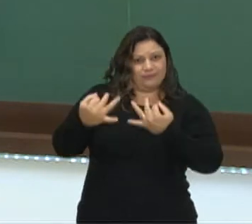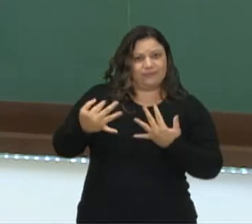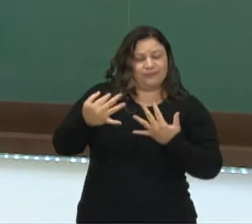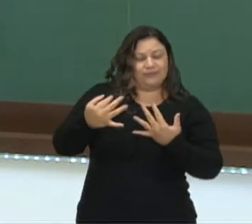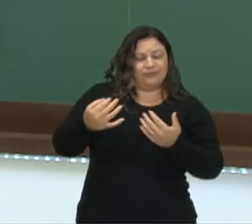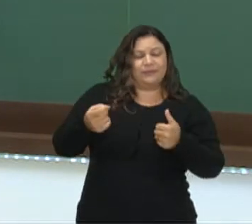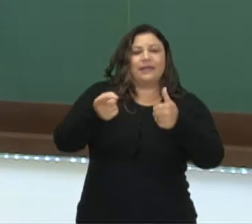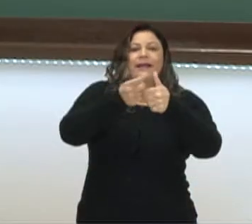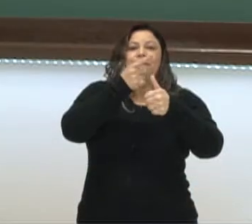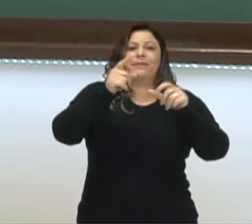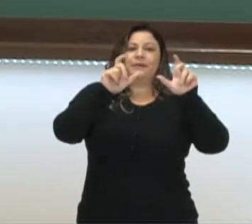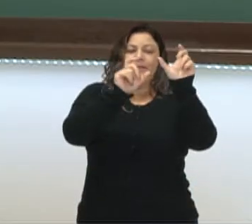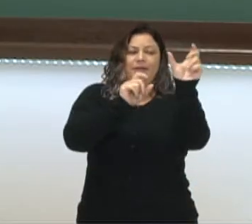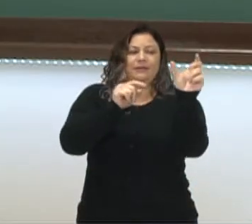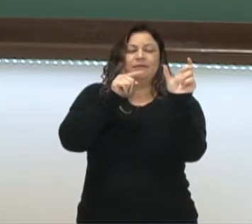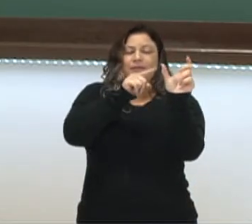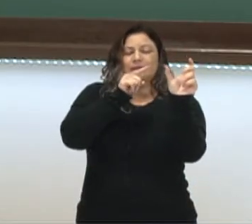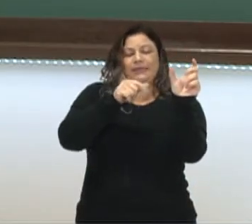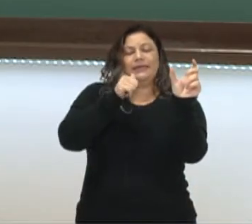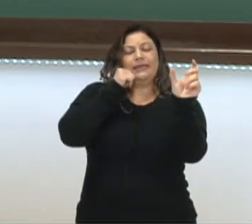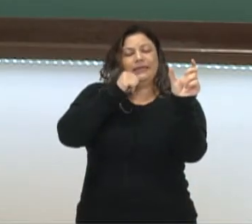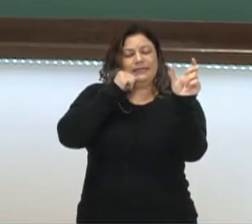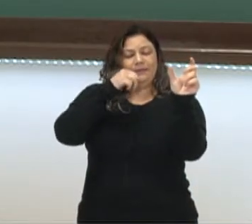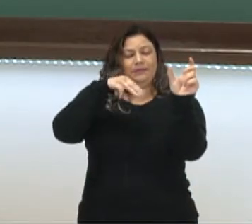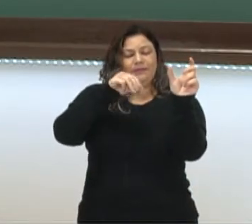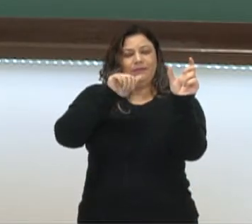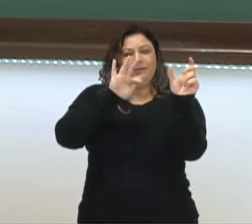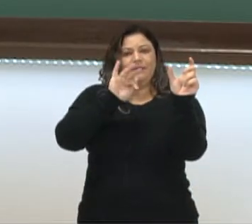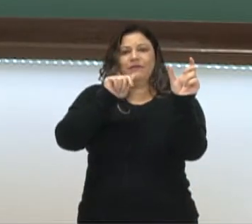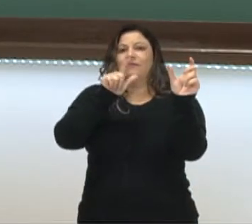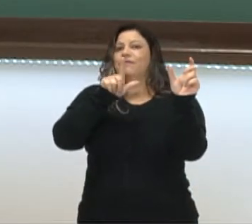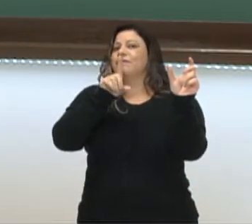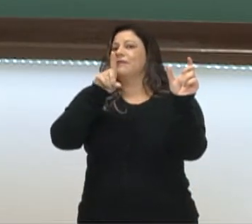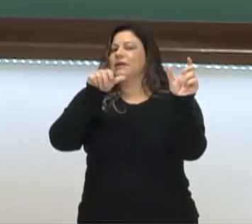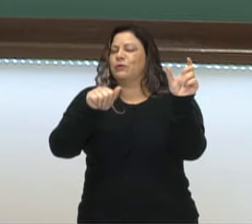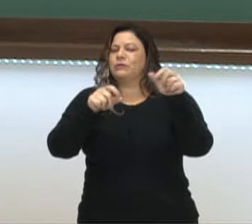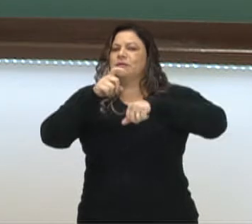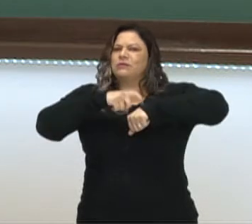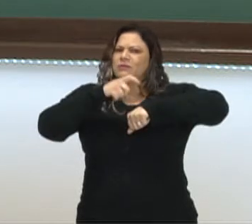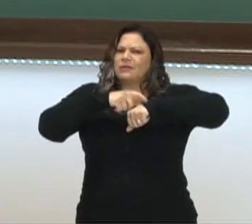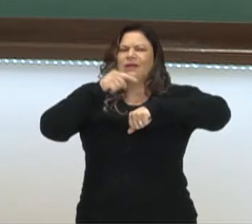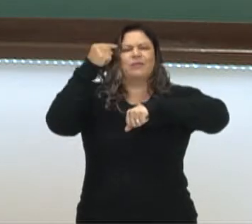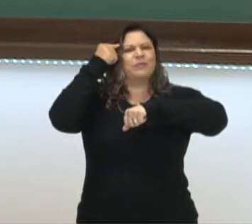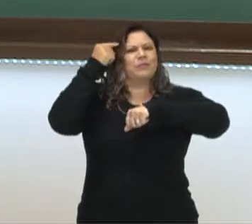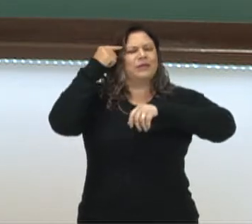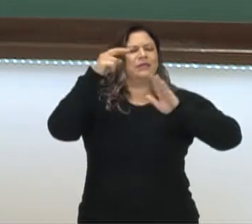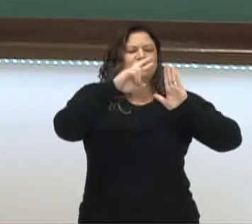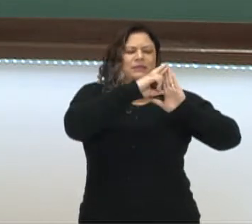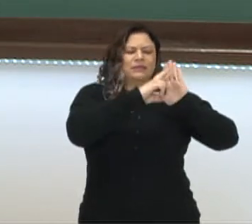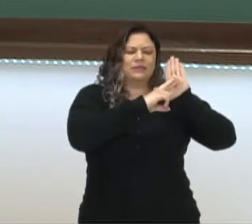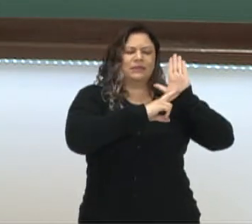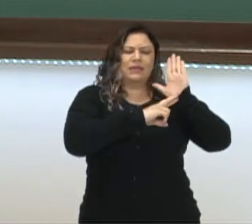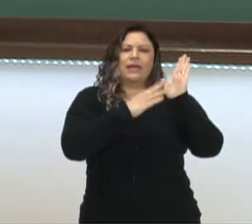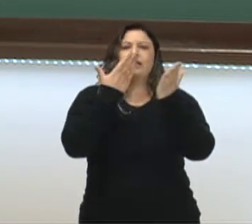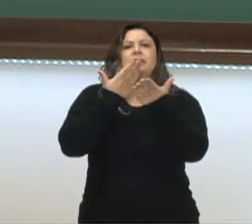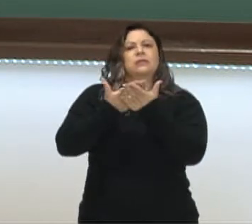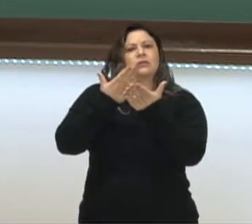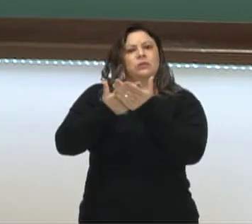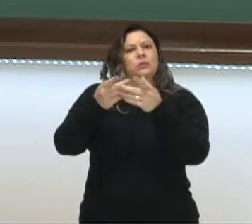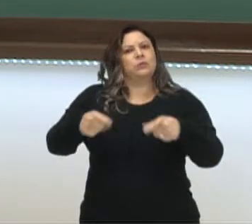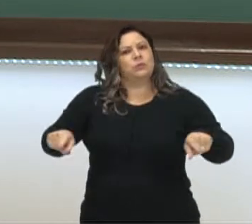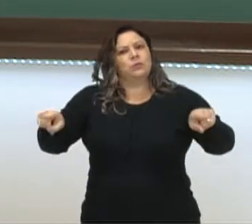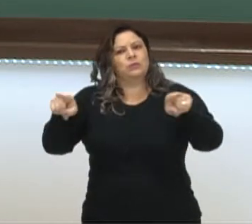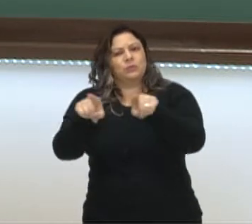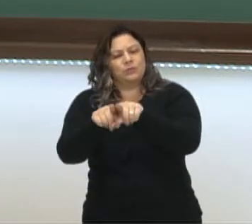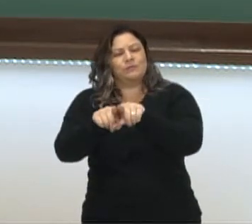primeira fala da Mafalda. Vou dar um tempo para vocês, pensem a respeito das regras estudadas e voltamos